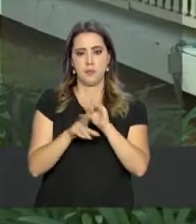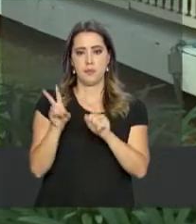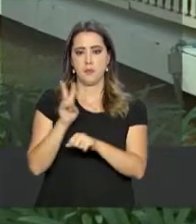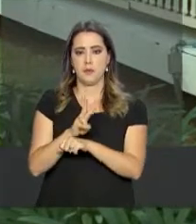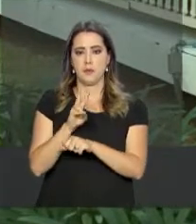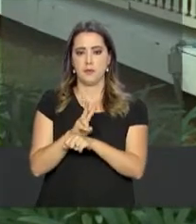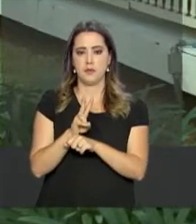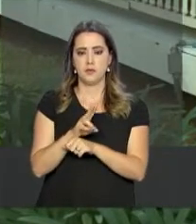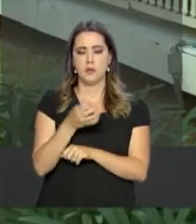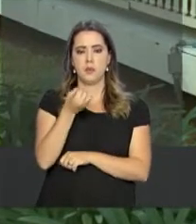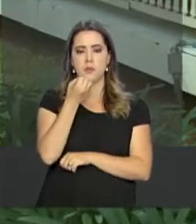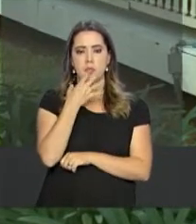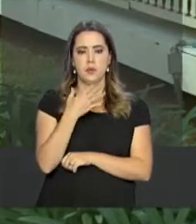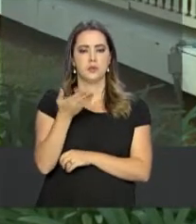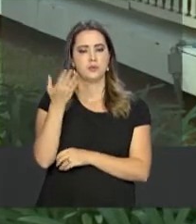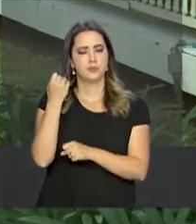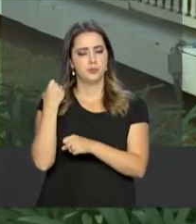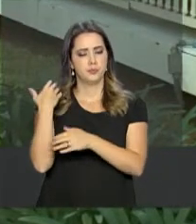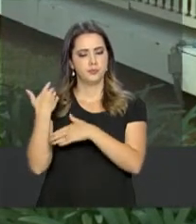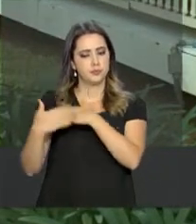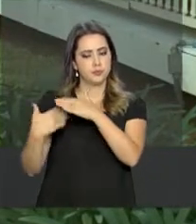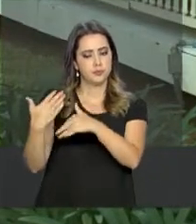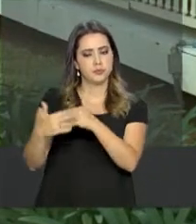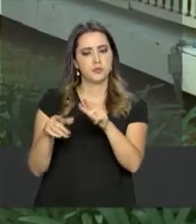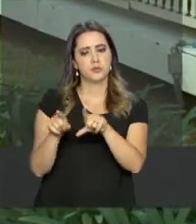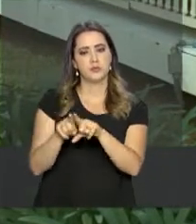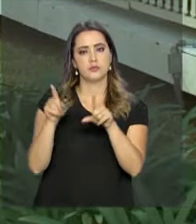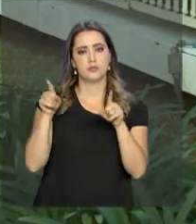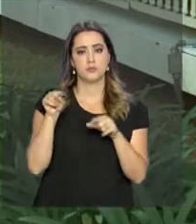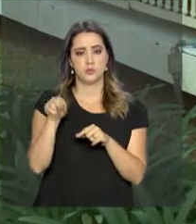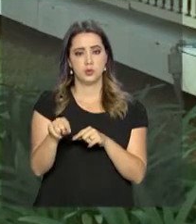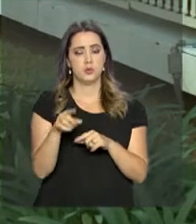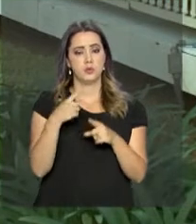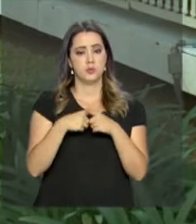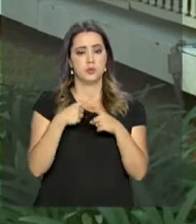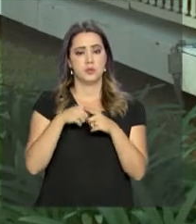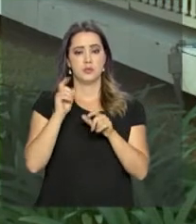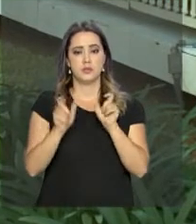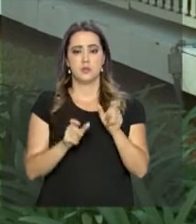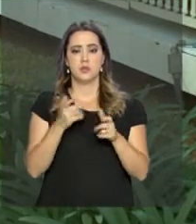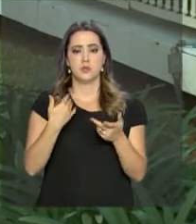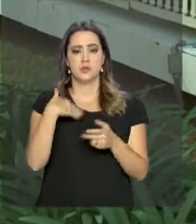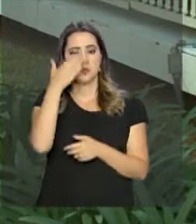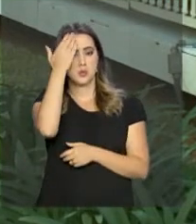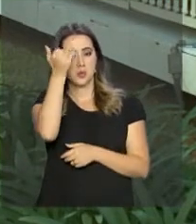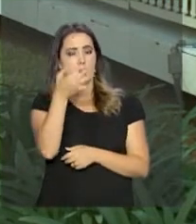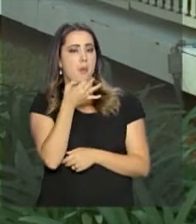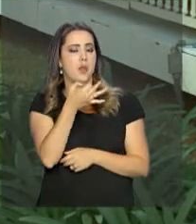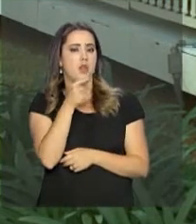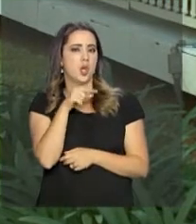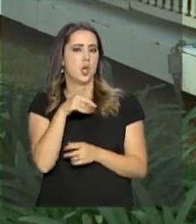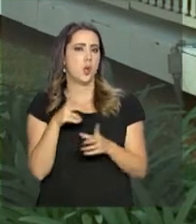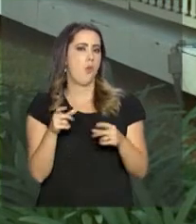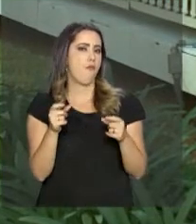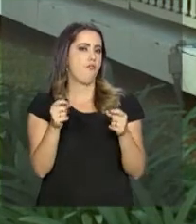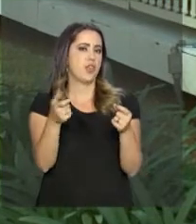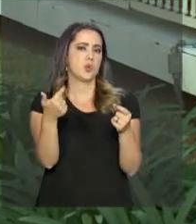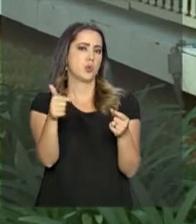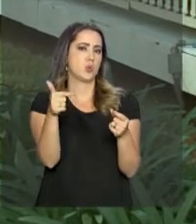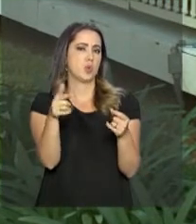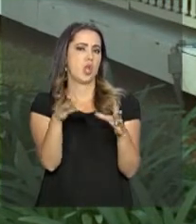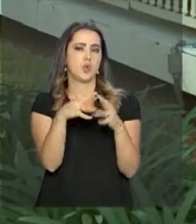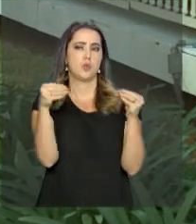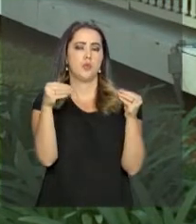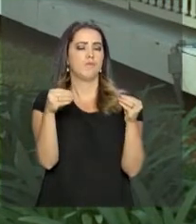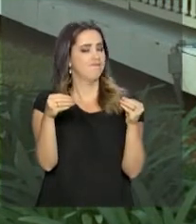teve um sucesso muito grande nos últimos anos em decorrência dessa situação muitas pessoas achavam que o vírus não estariam mais circulando